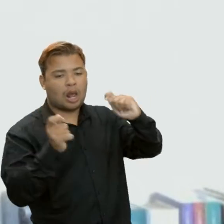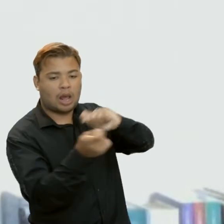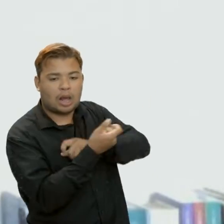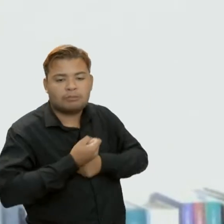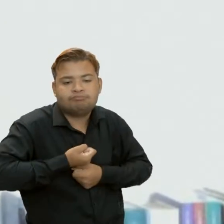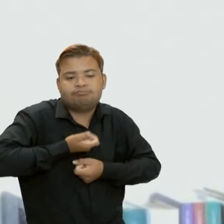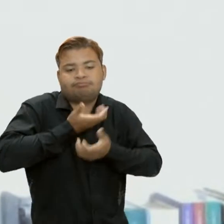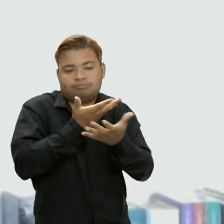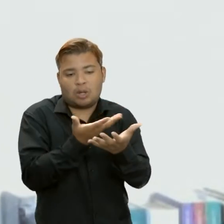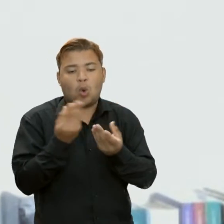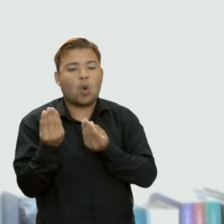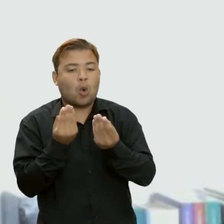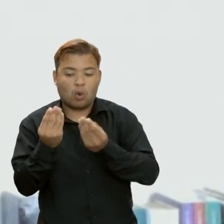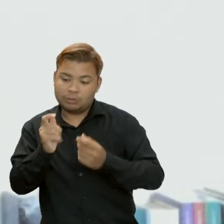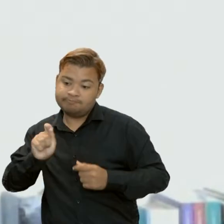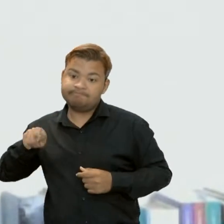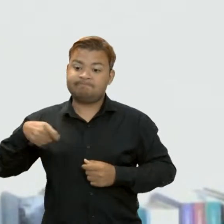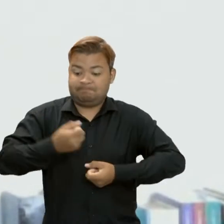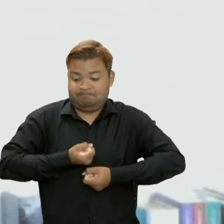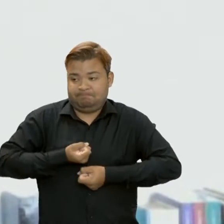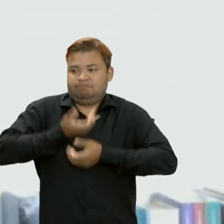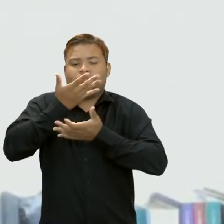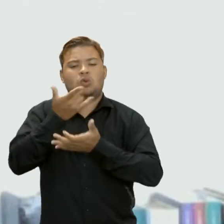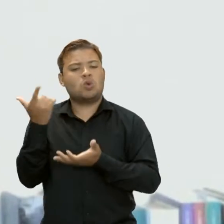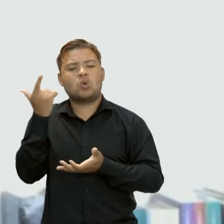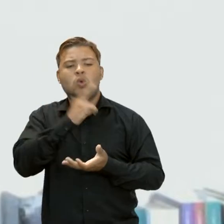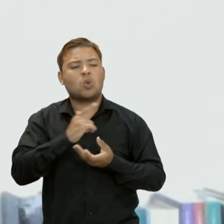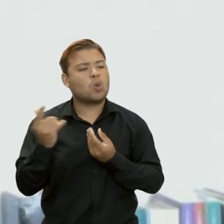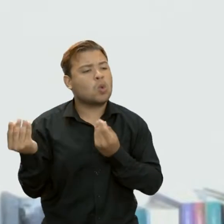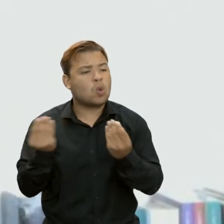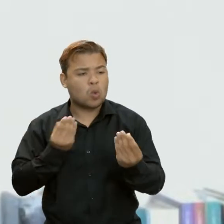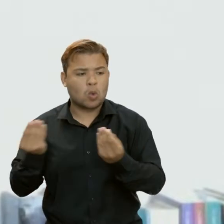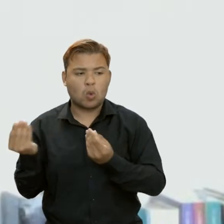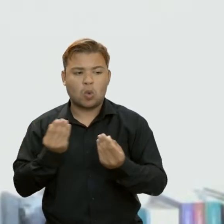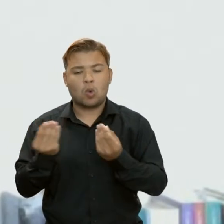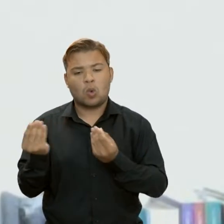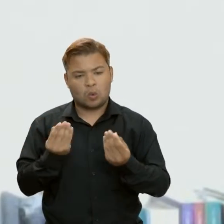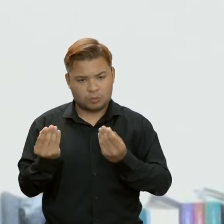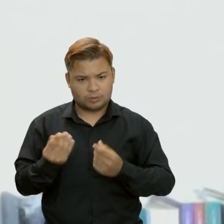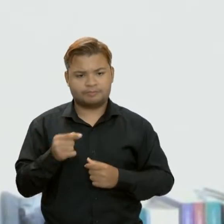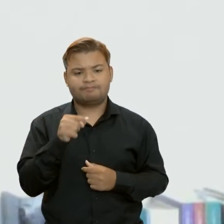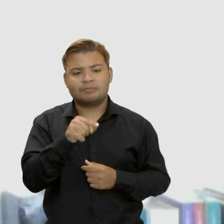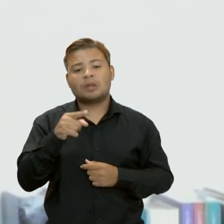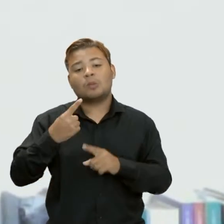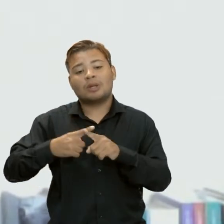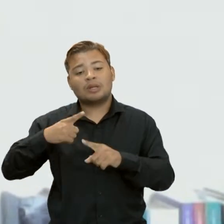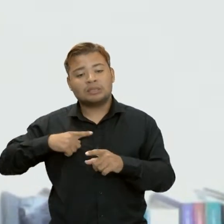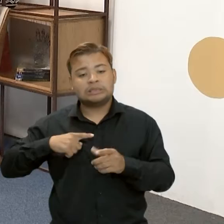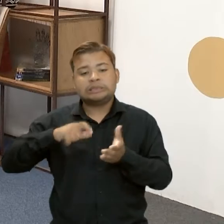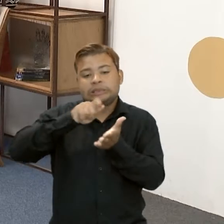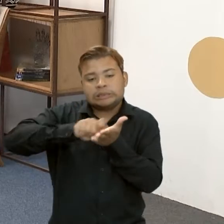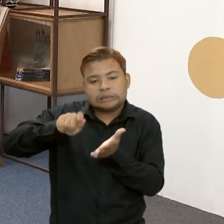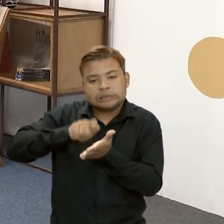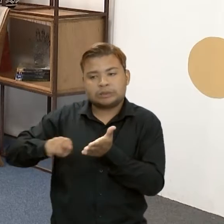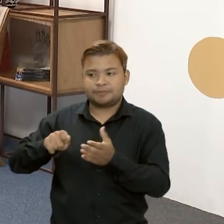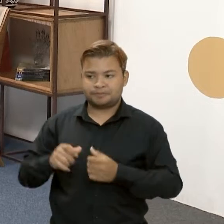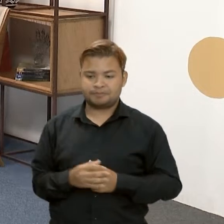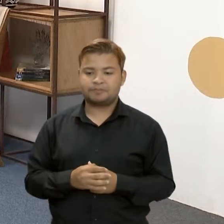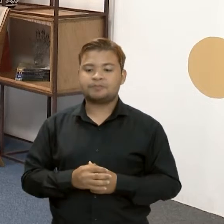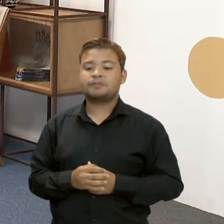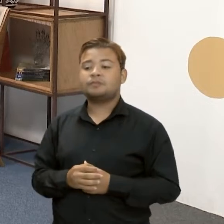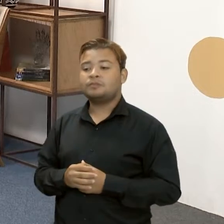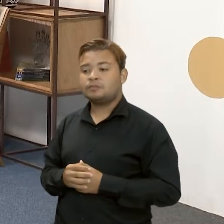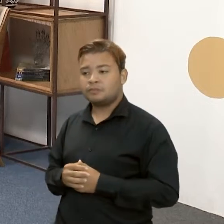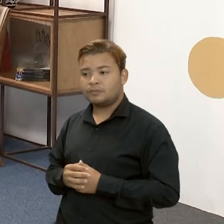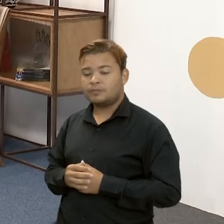se faz poetisa, porque ela se faz poetisa com essa escrita contínua. A gente estava